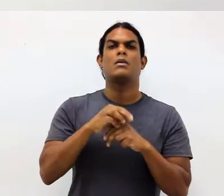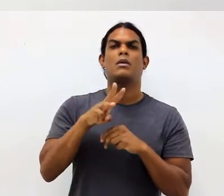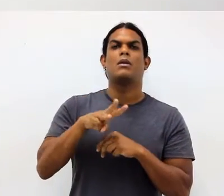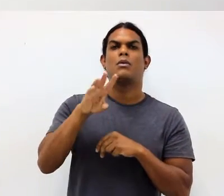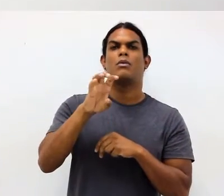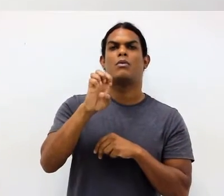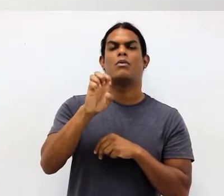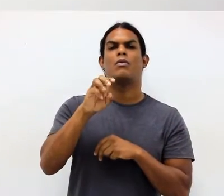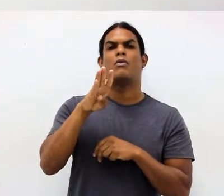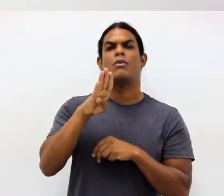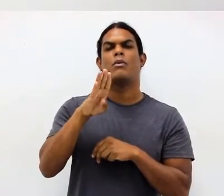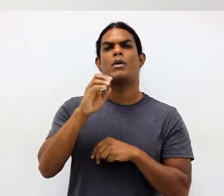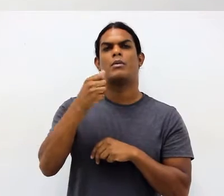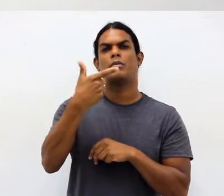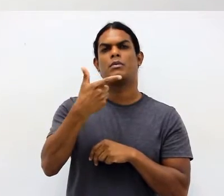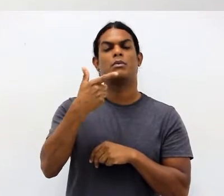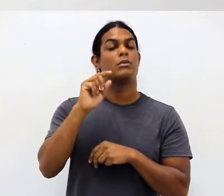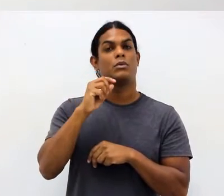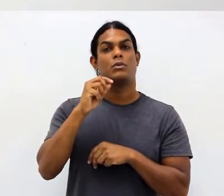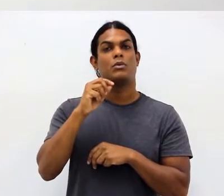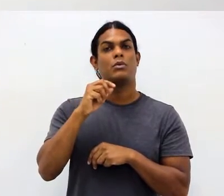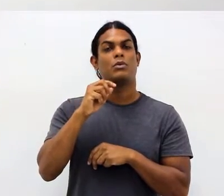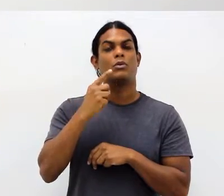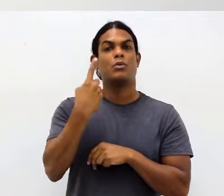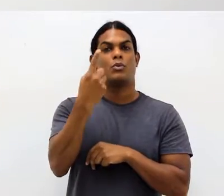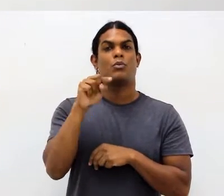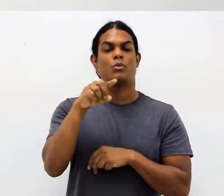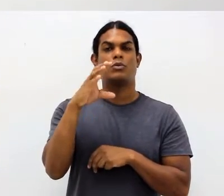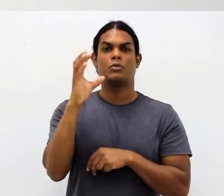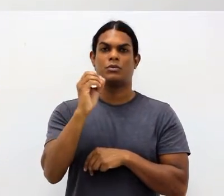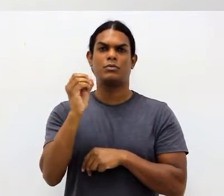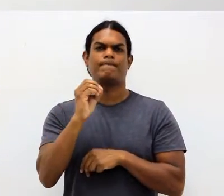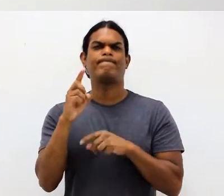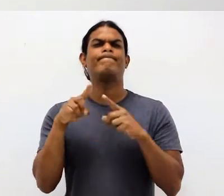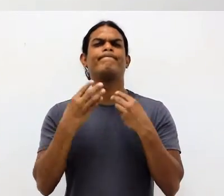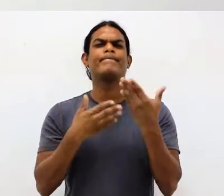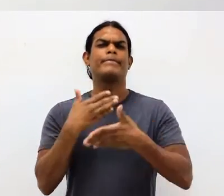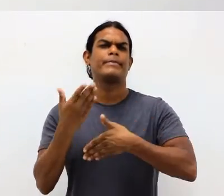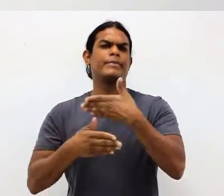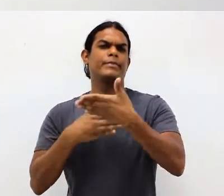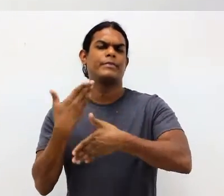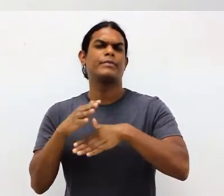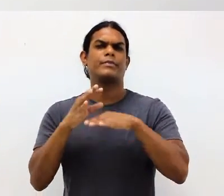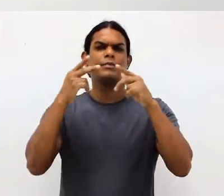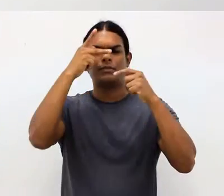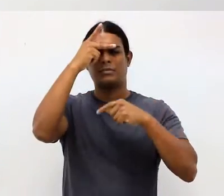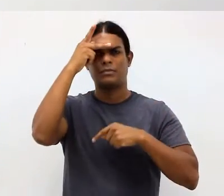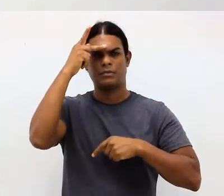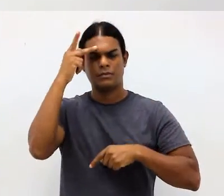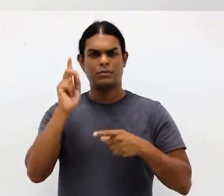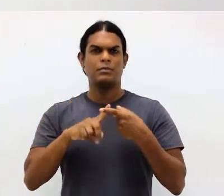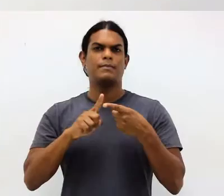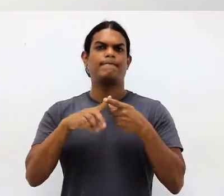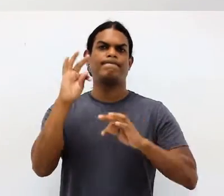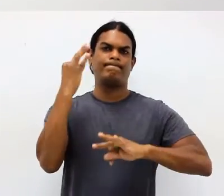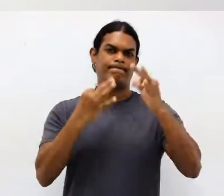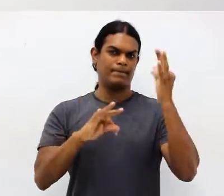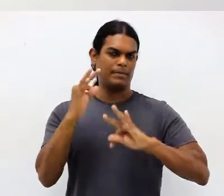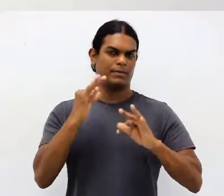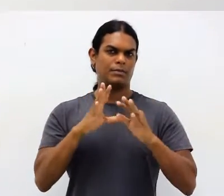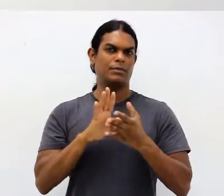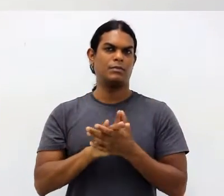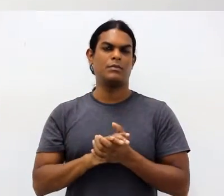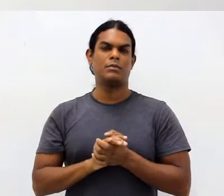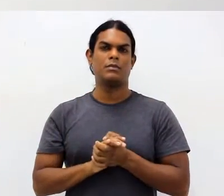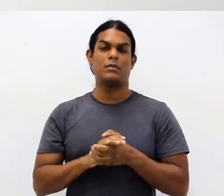Web 1.0 e o que seria de fato essa Web e a relação entre as pessoas e as tecnologias? Bom,